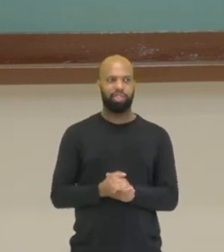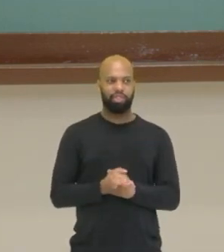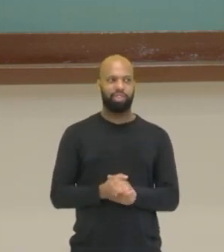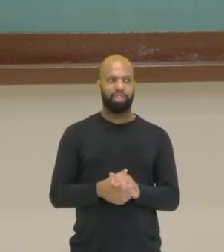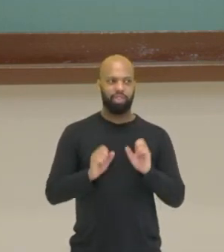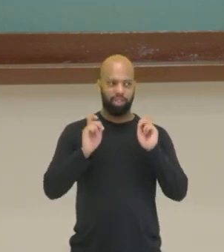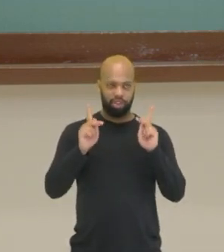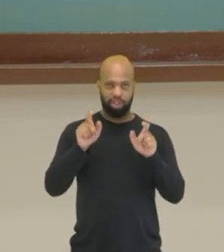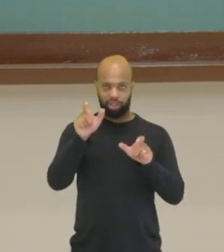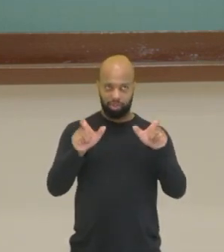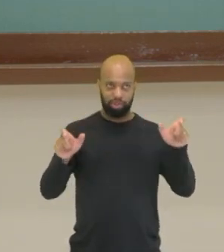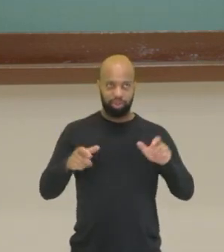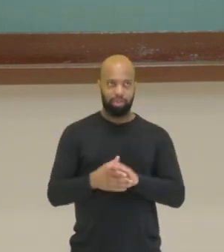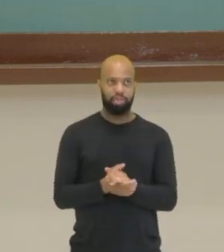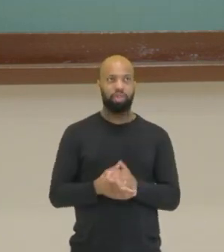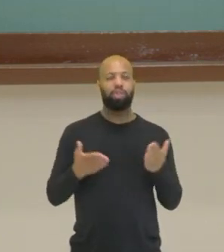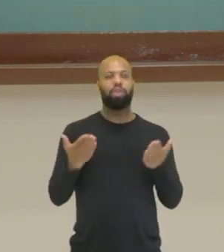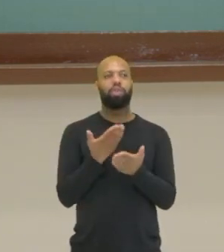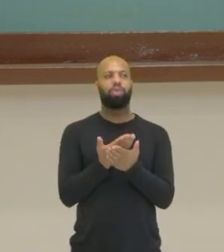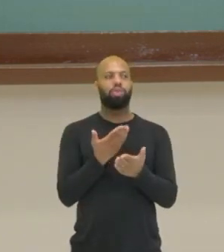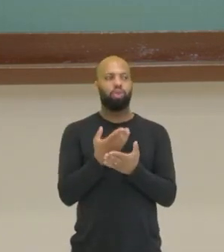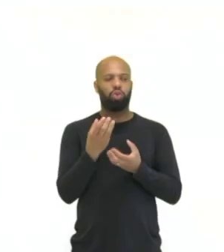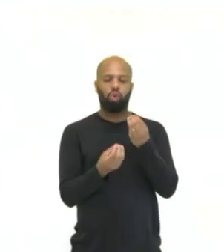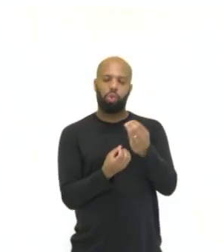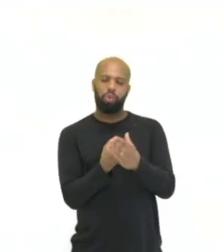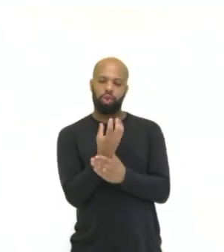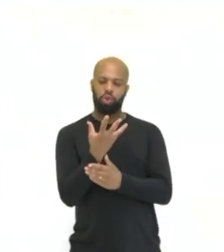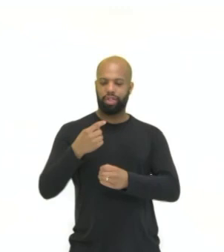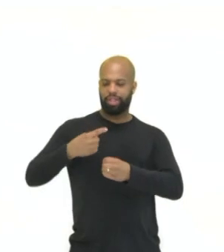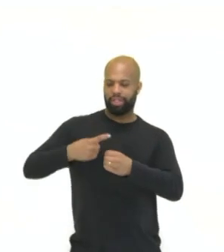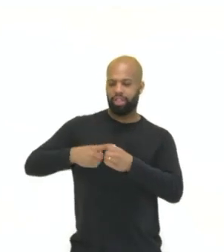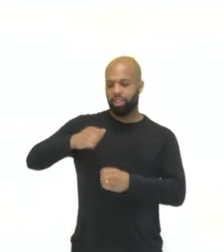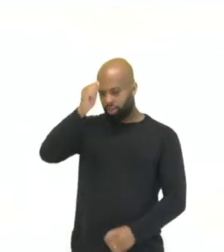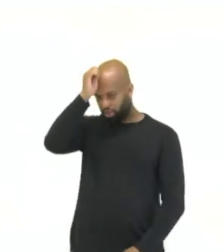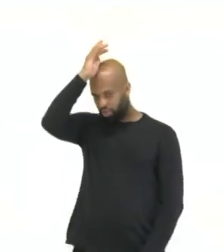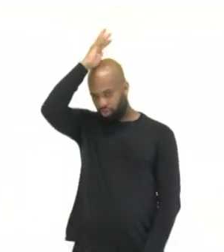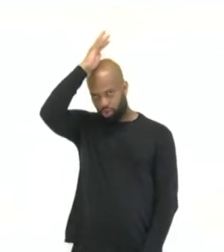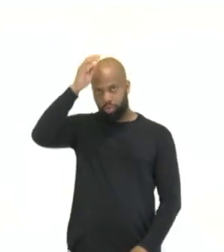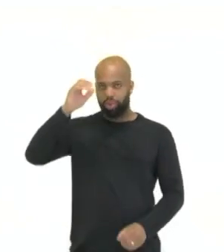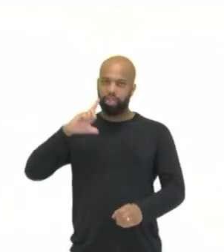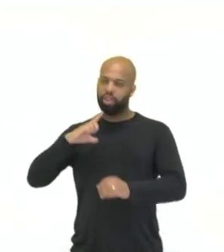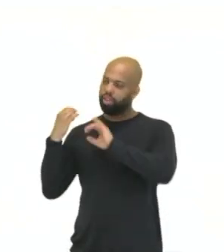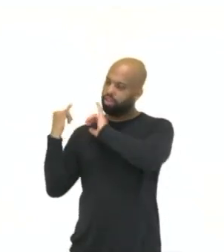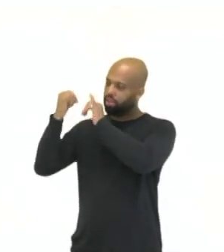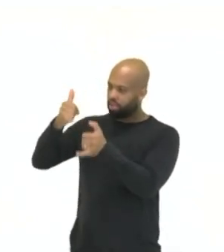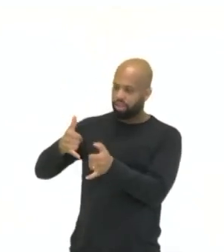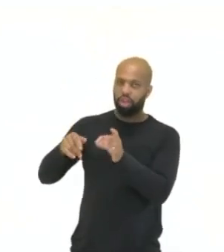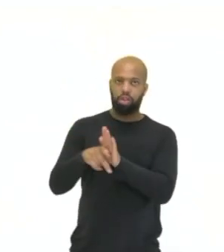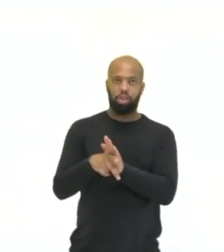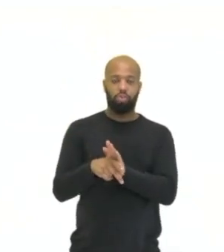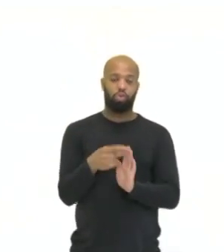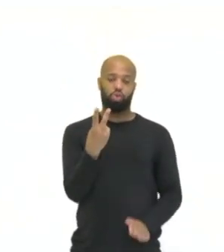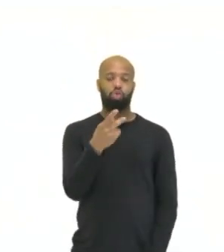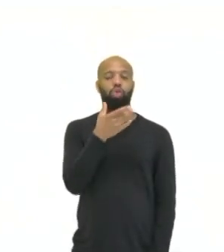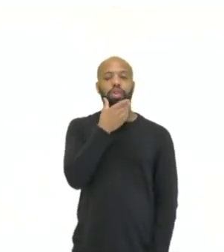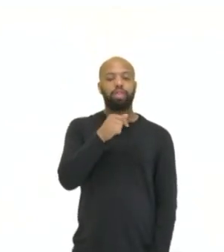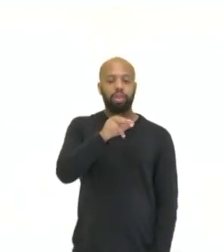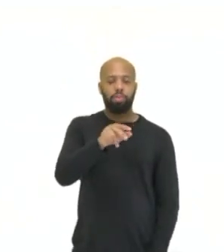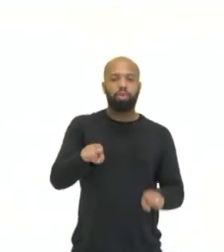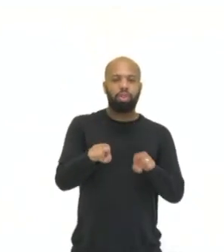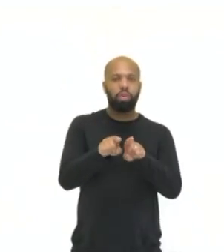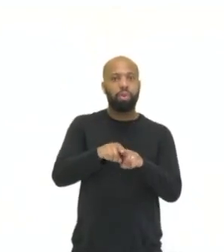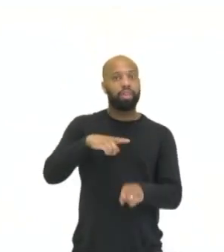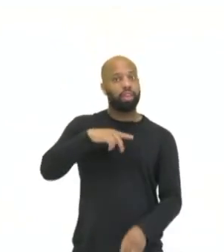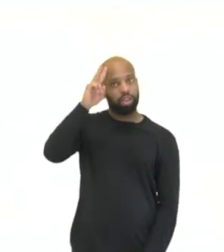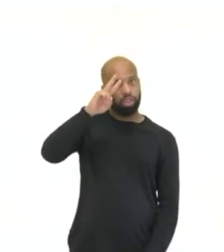Fechamos então? Vimos então a origem da civilização romana, a origem lendária de Rômulo e Remo e a versão histórica sobre a construção